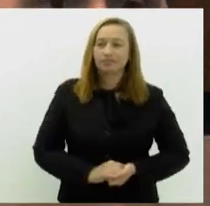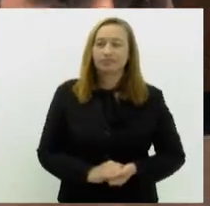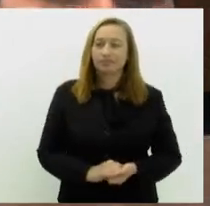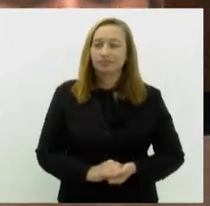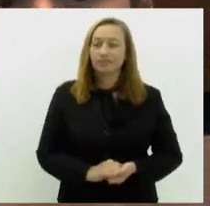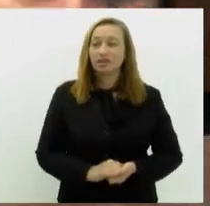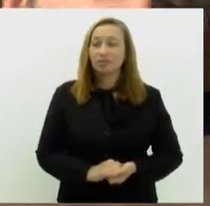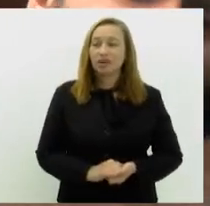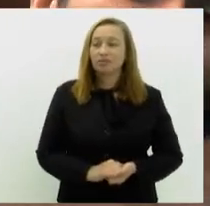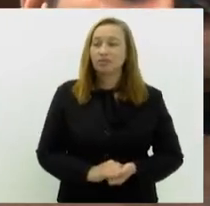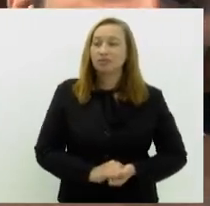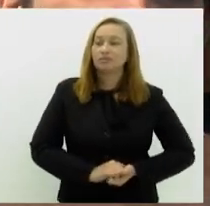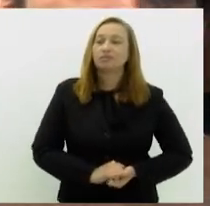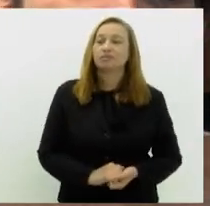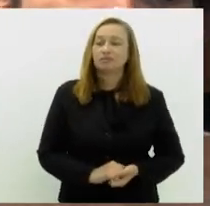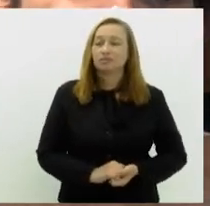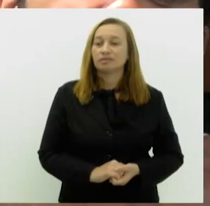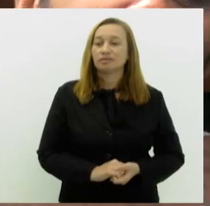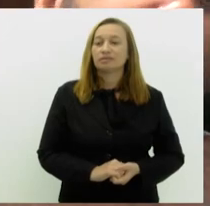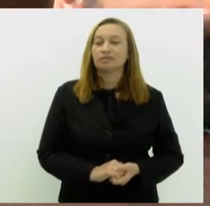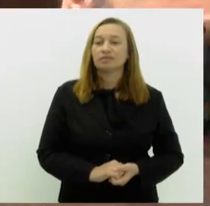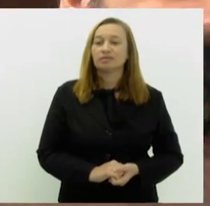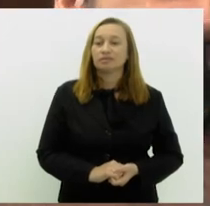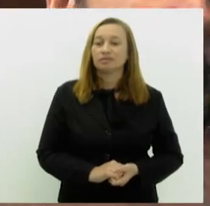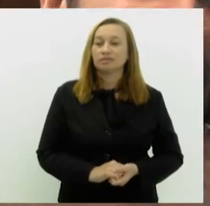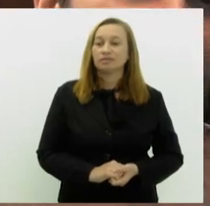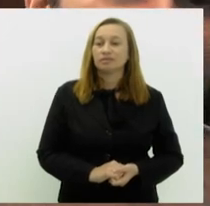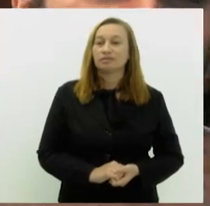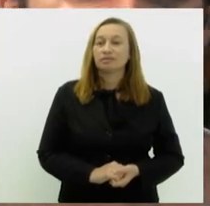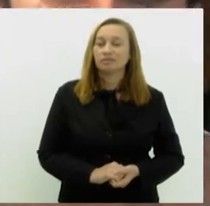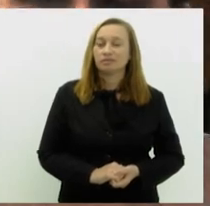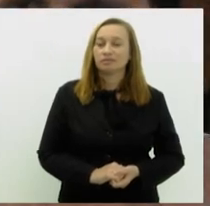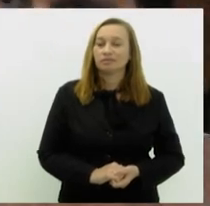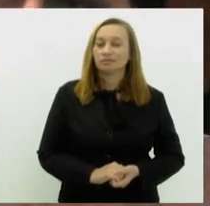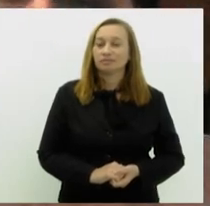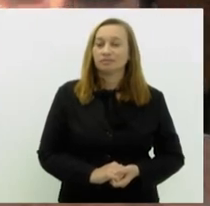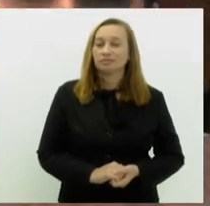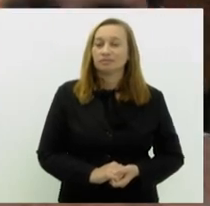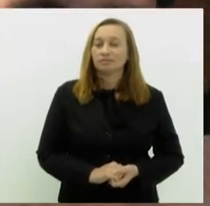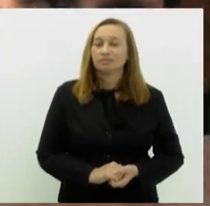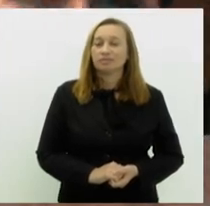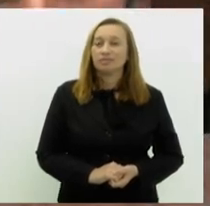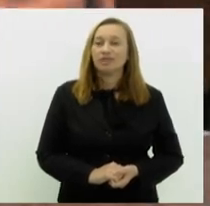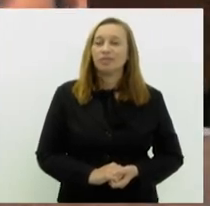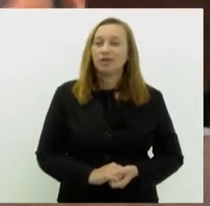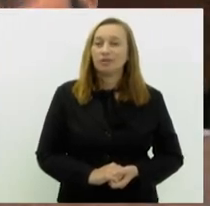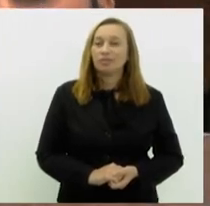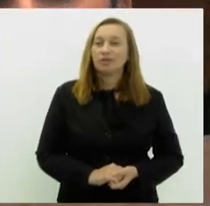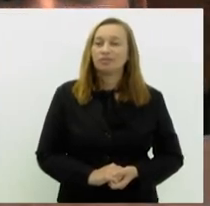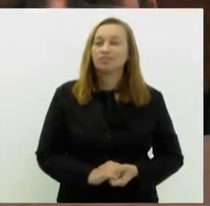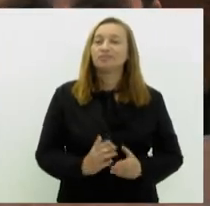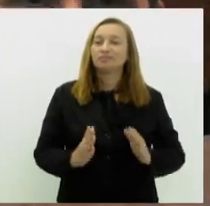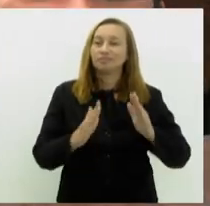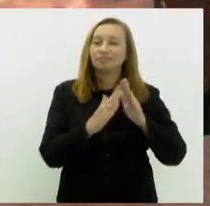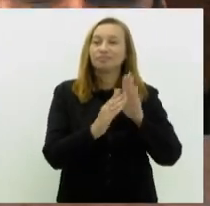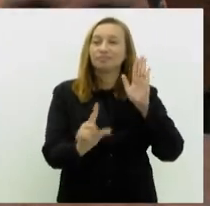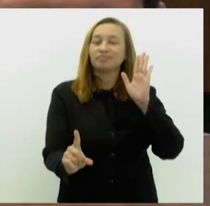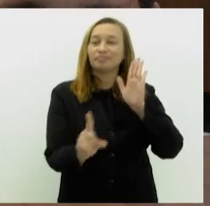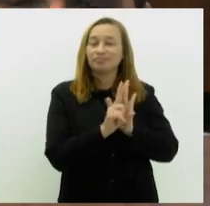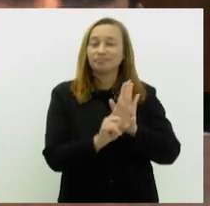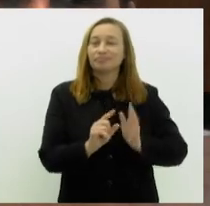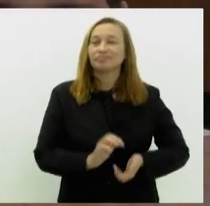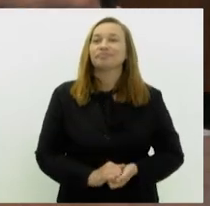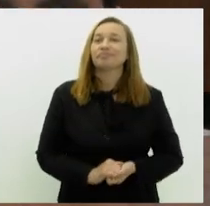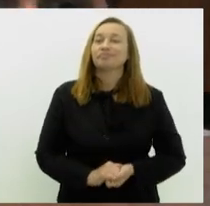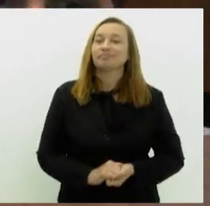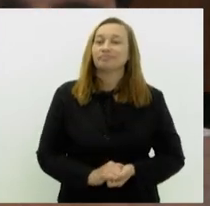Souza corrige um erro histórico, porque uma casa legislativa